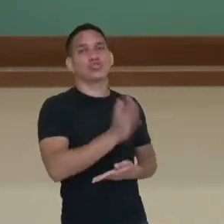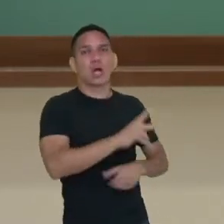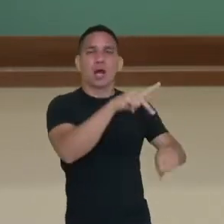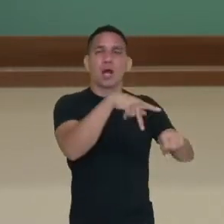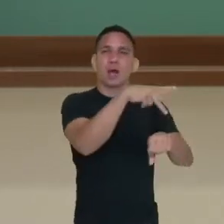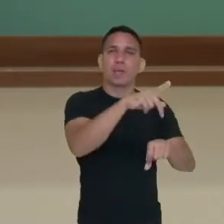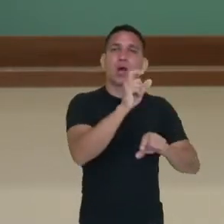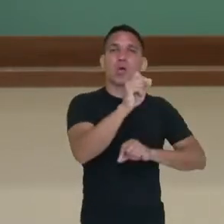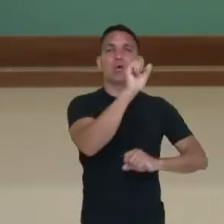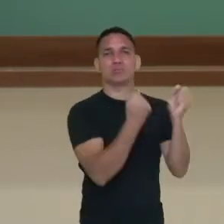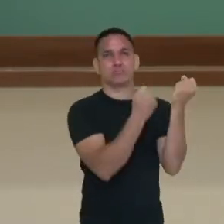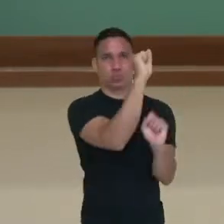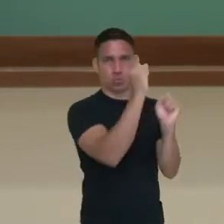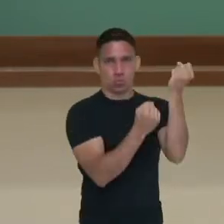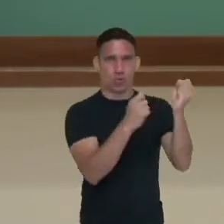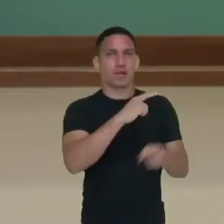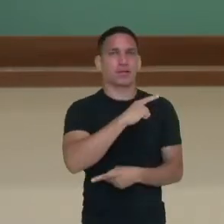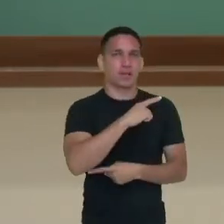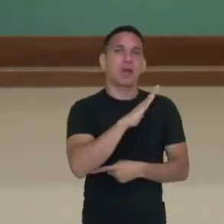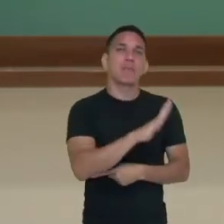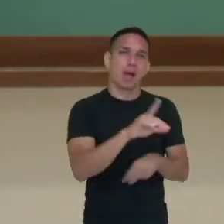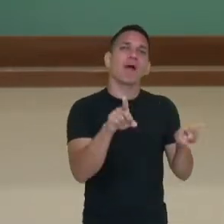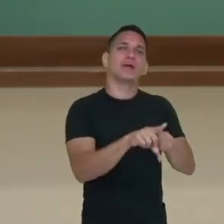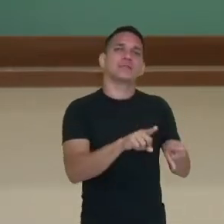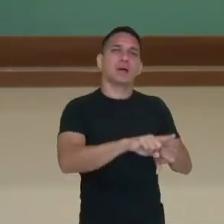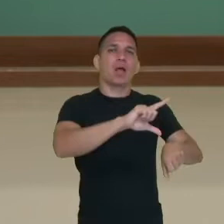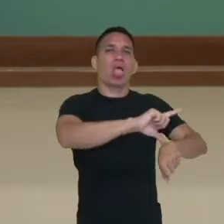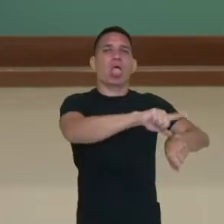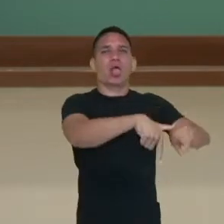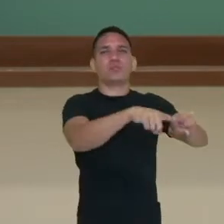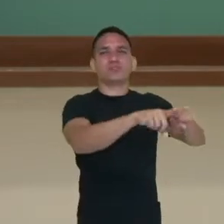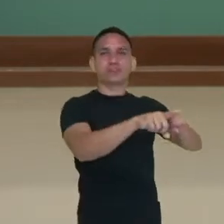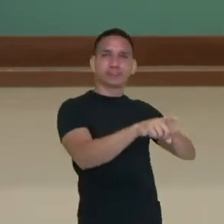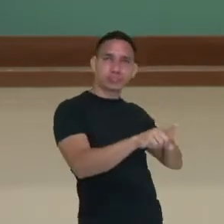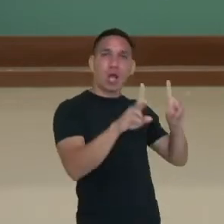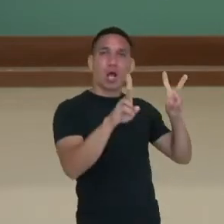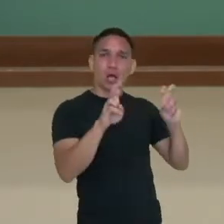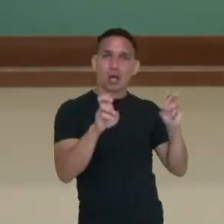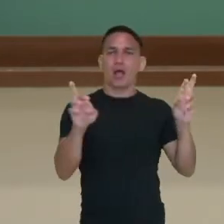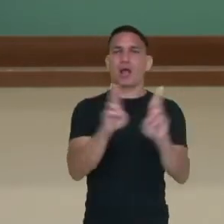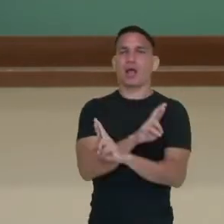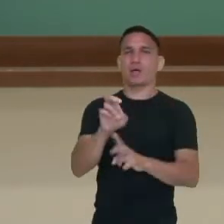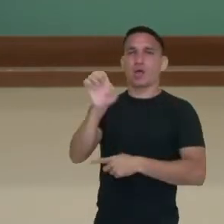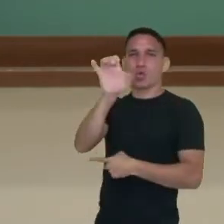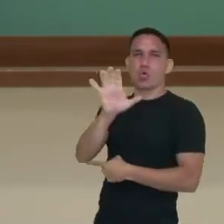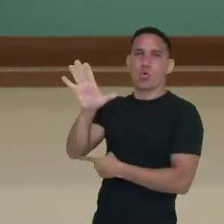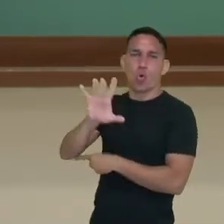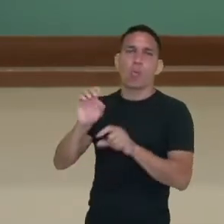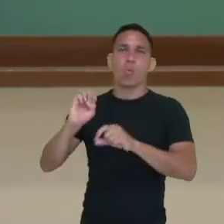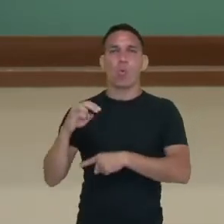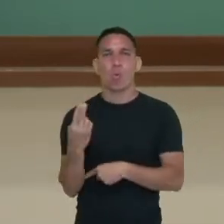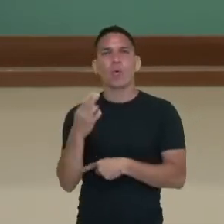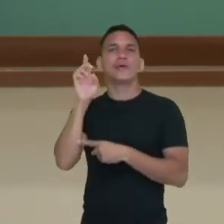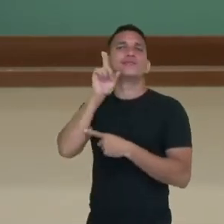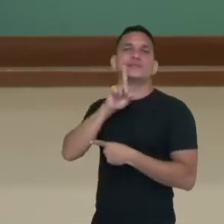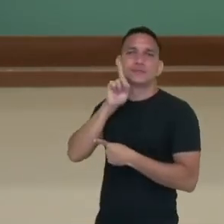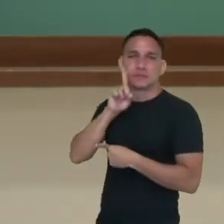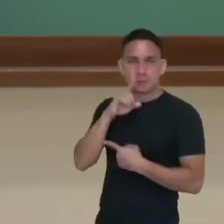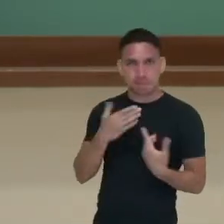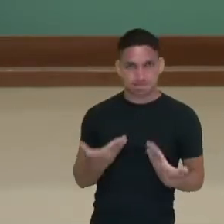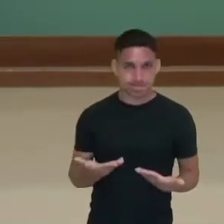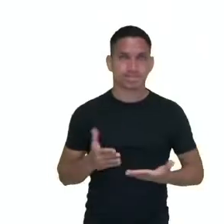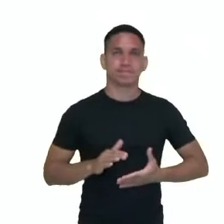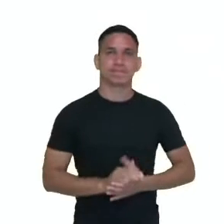essencialmente industrial, mas que também está atrasado em relação aos países europeus ou os Estados Unidos, por exemplo, entendeu? Então